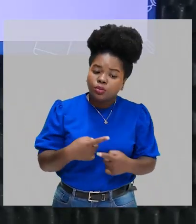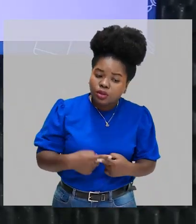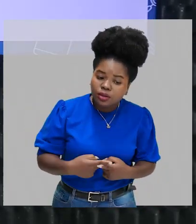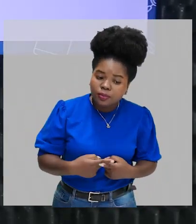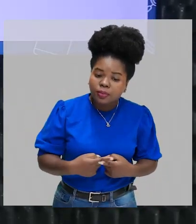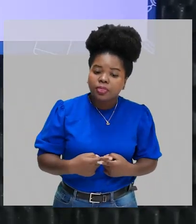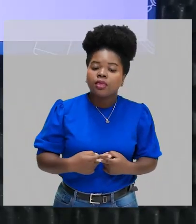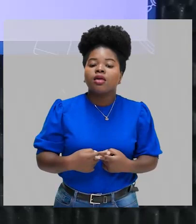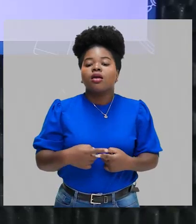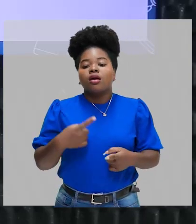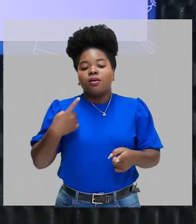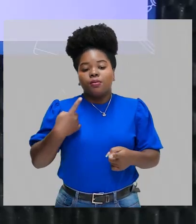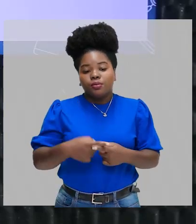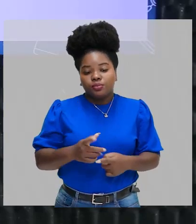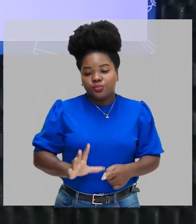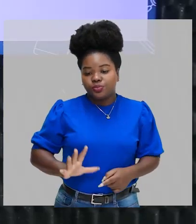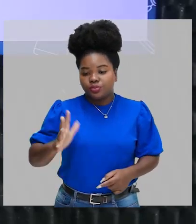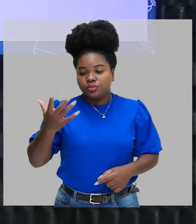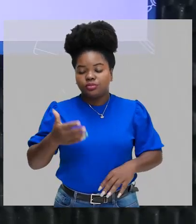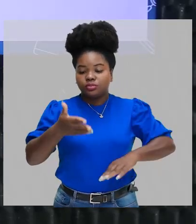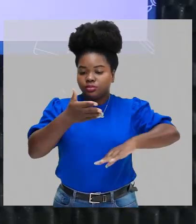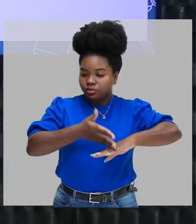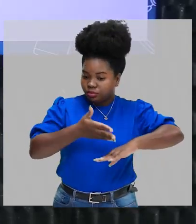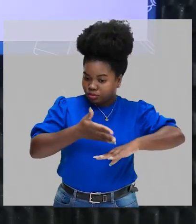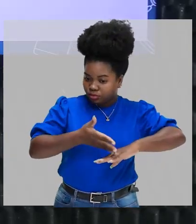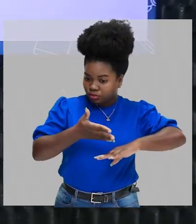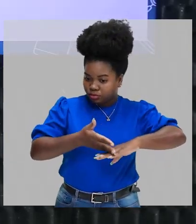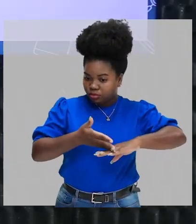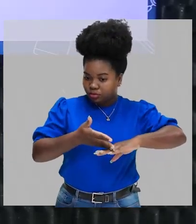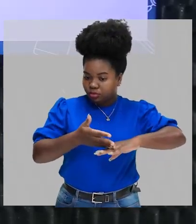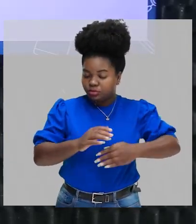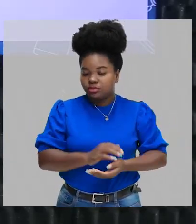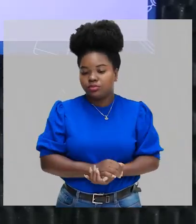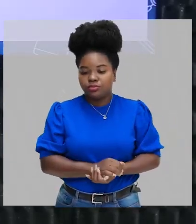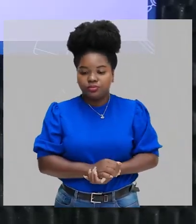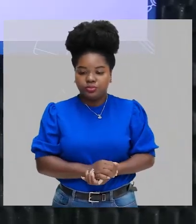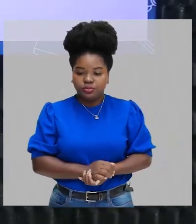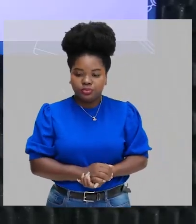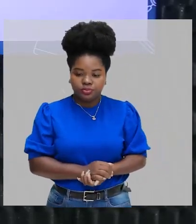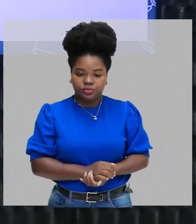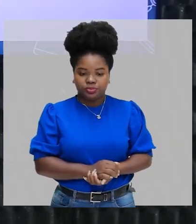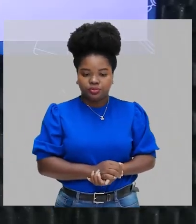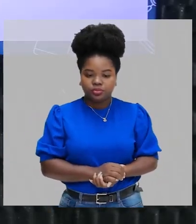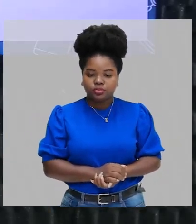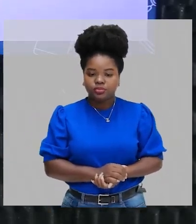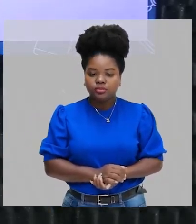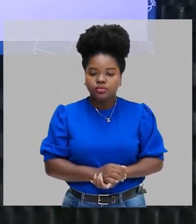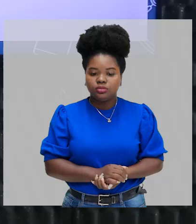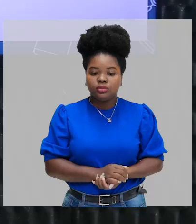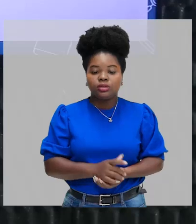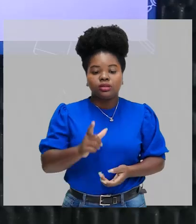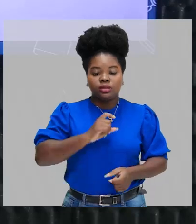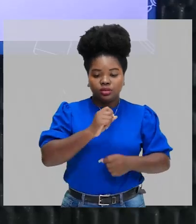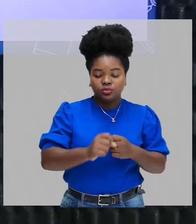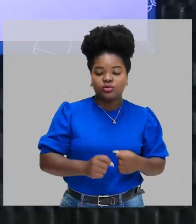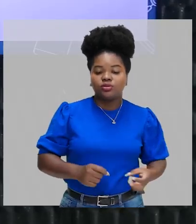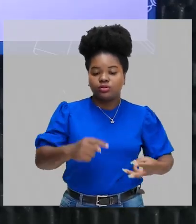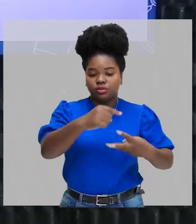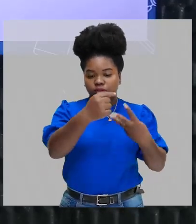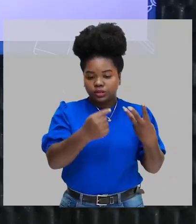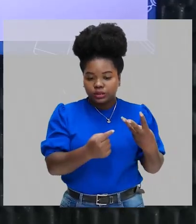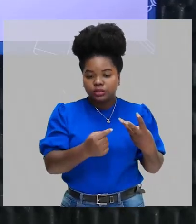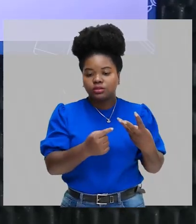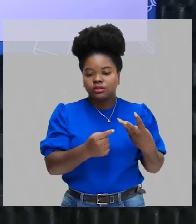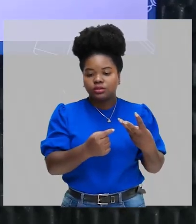na modernidade. Liberdade, igualdade e fraternidade, inclusive, é o lema da Revolução Francesa.